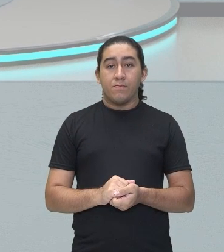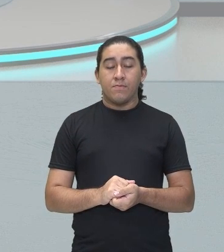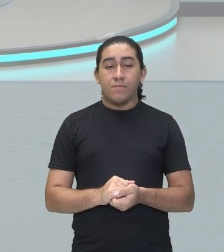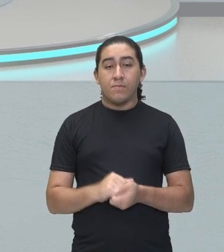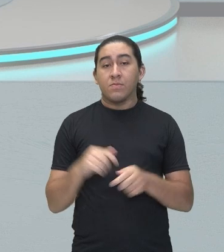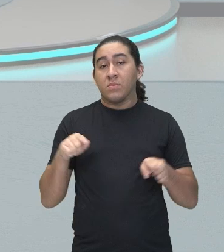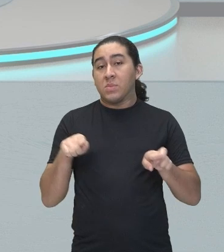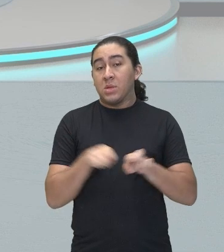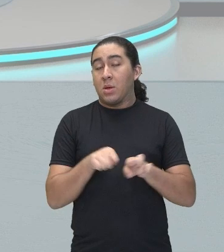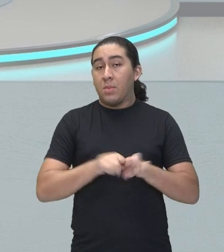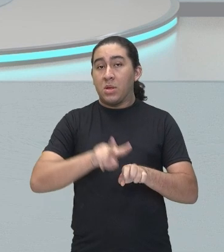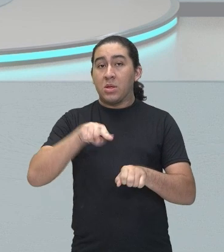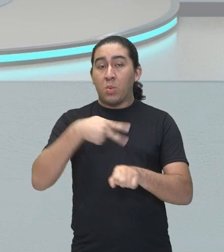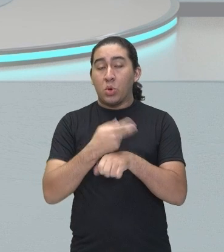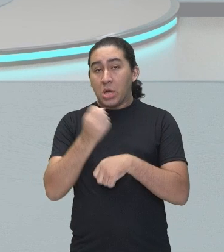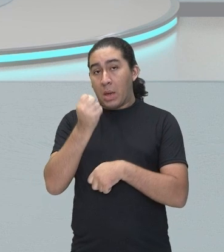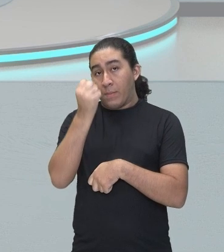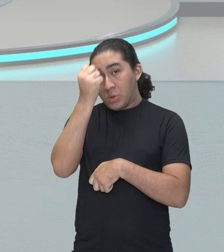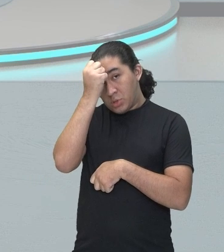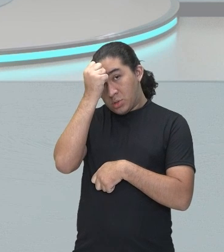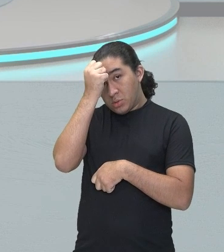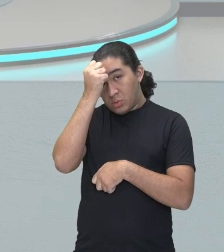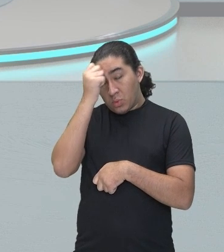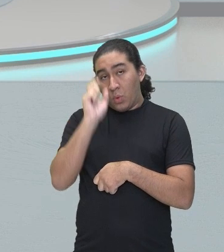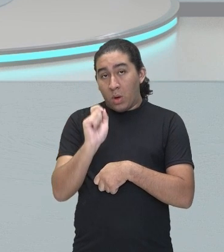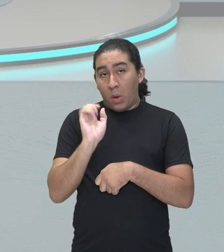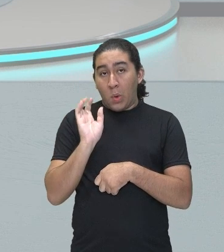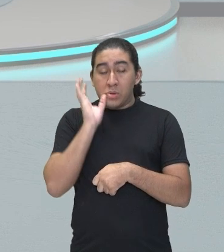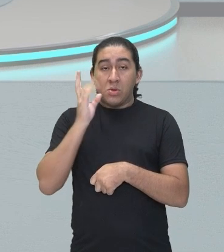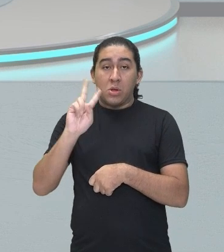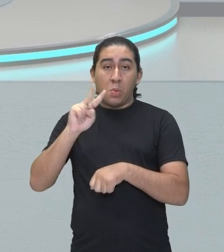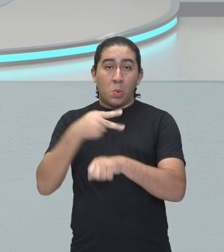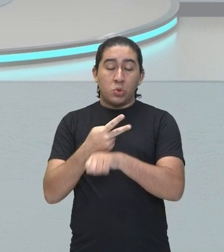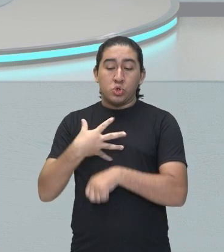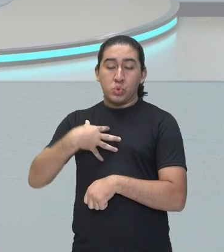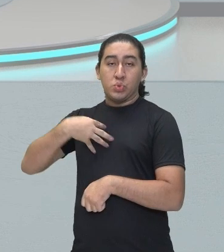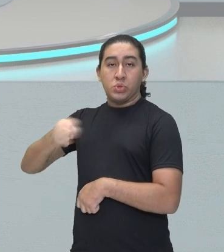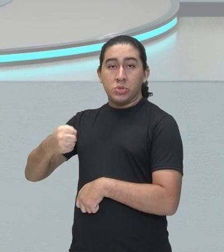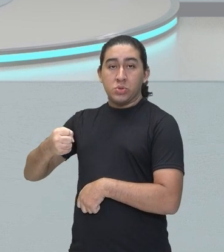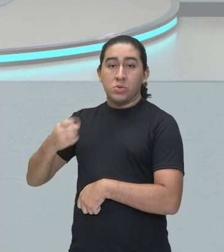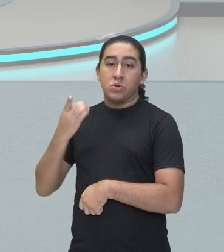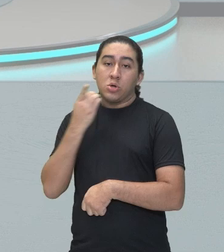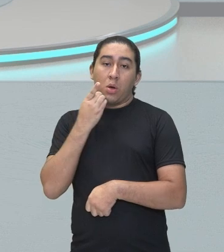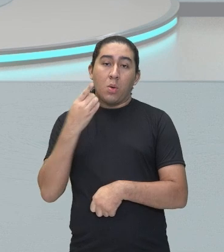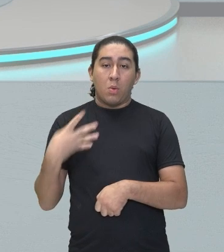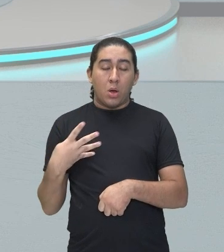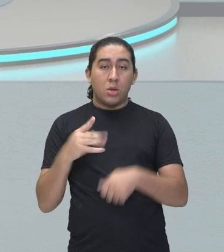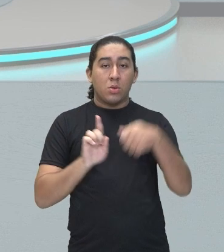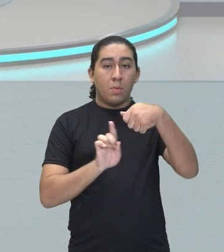acabou arrependido e acabou se suicidando em 4 de julho de